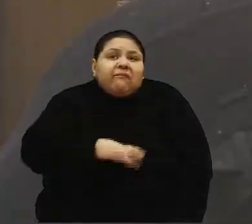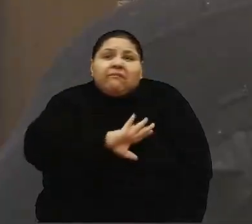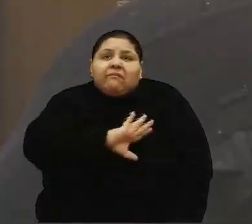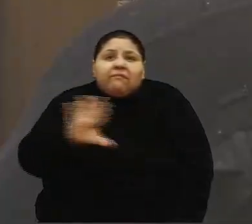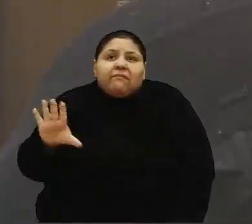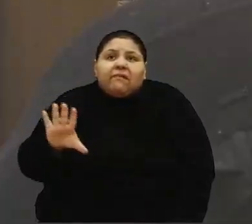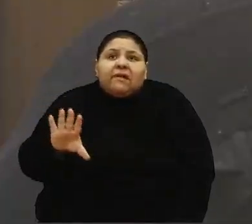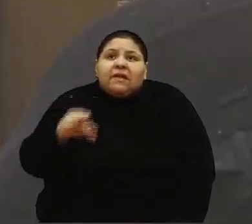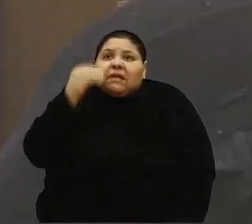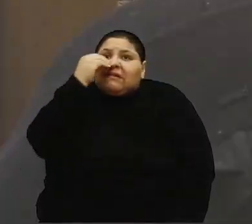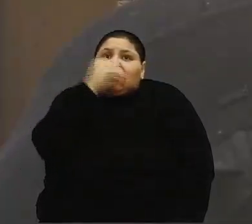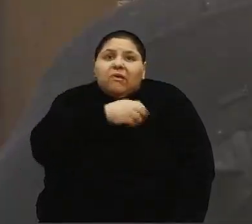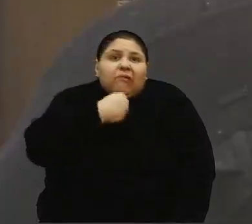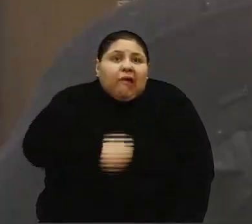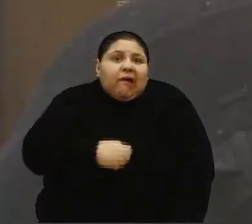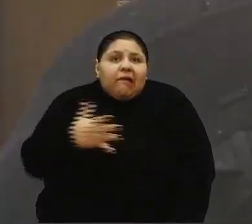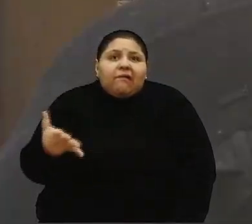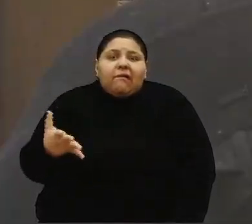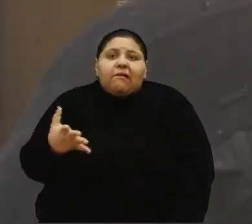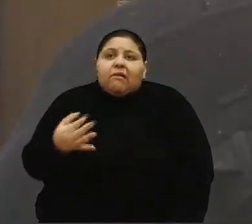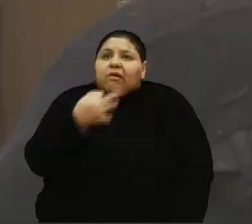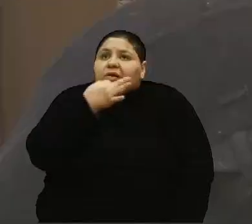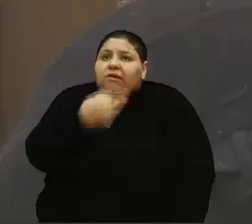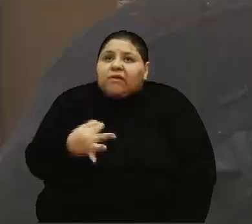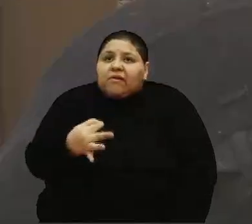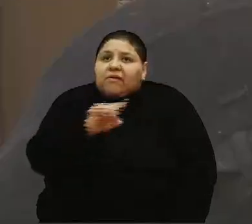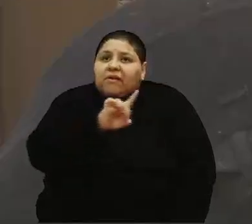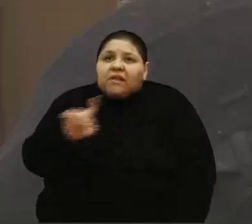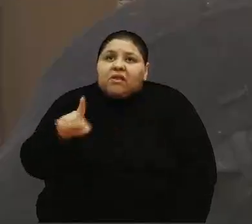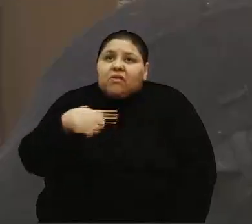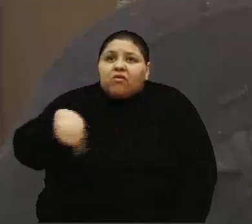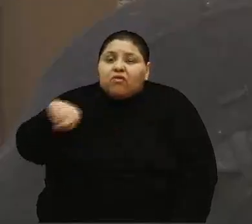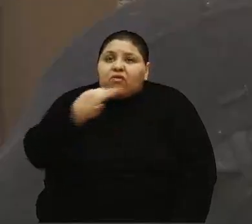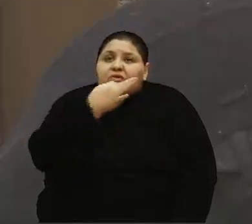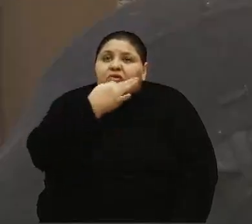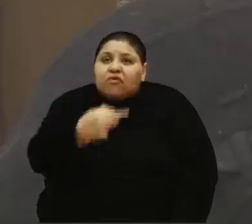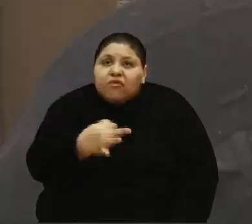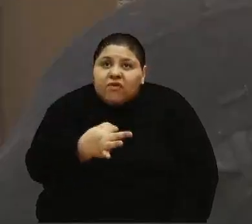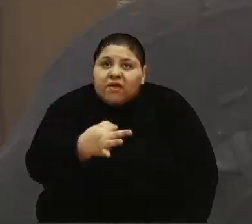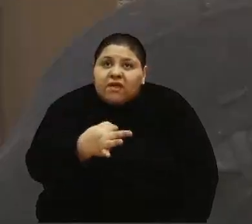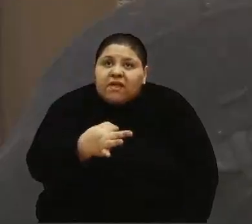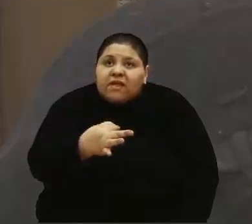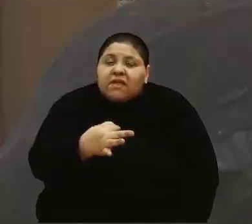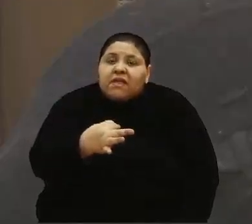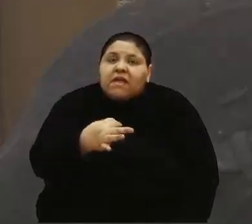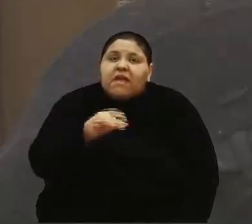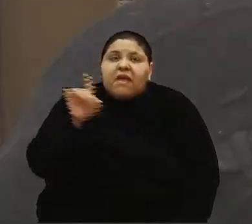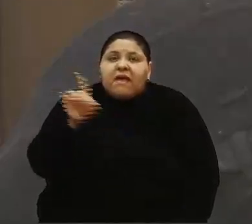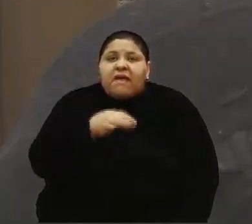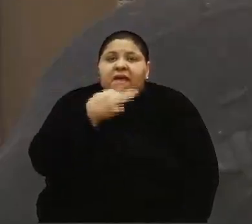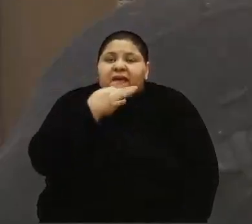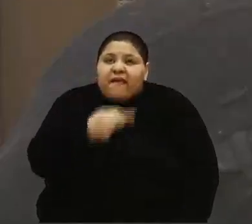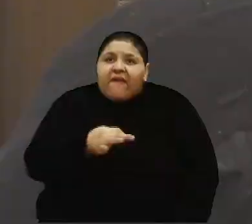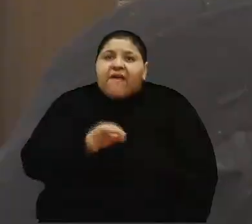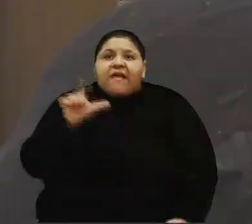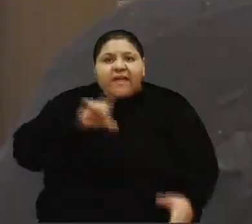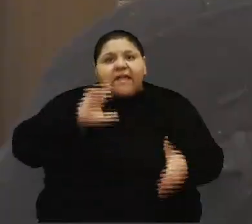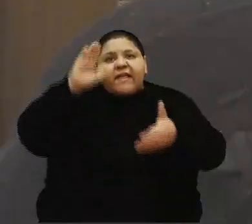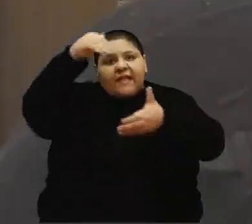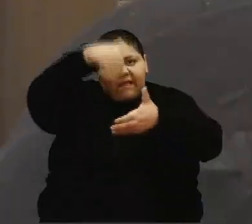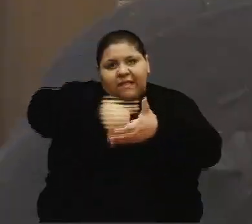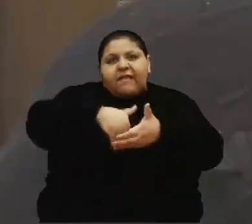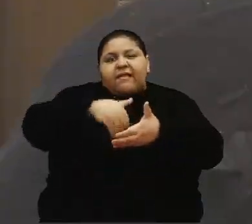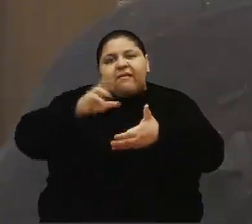Eles estão cagando para a nossa opinião, que não é nossa opinião simplesmente. Ela vem com uma votação para ser